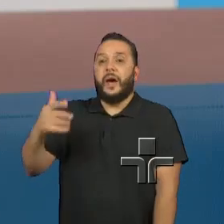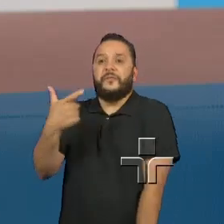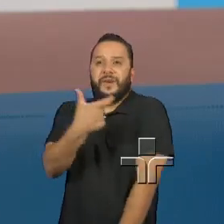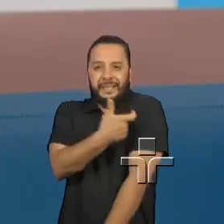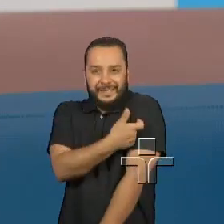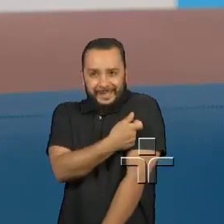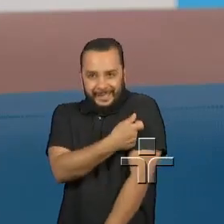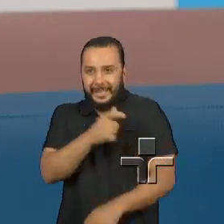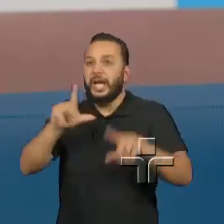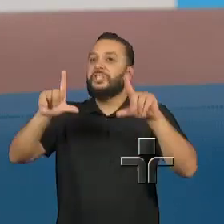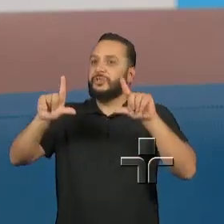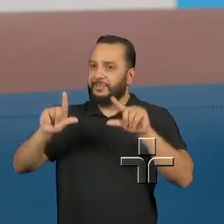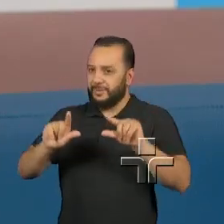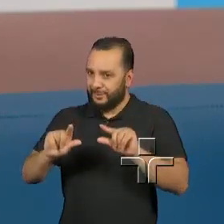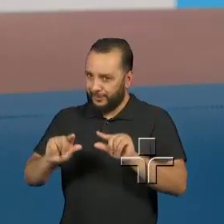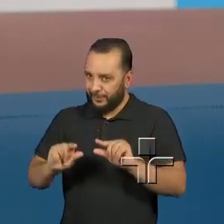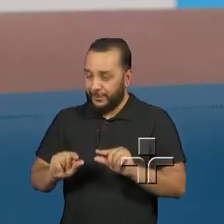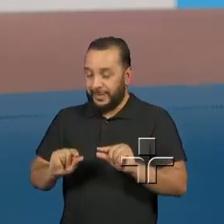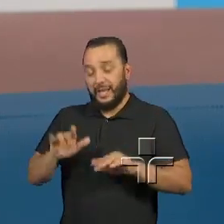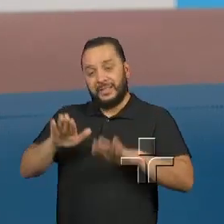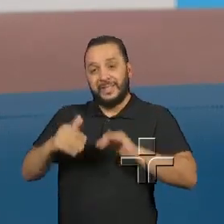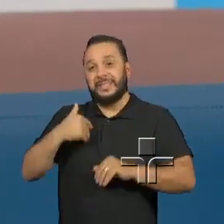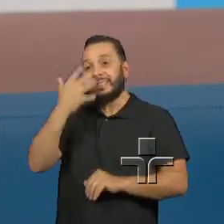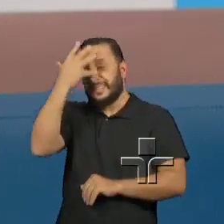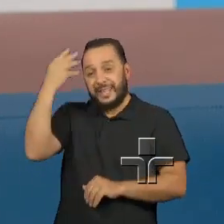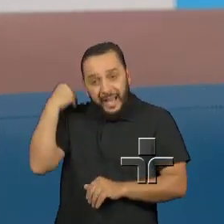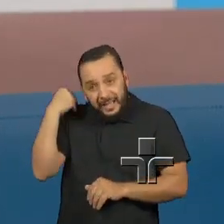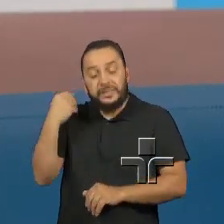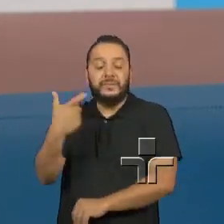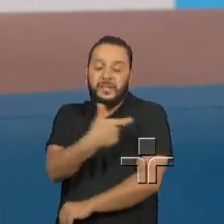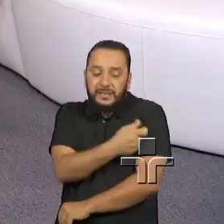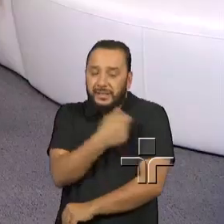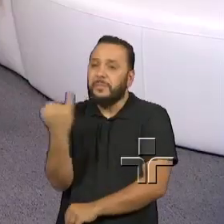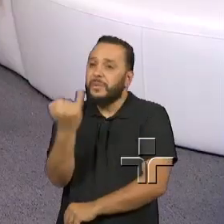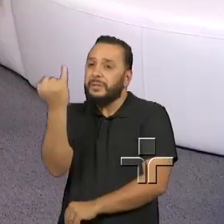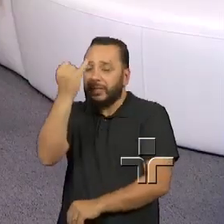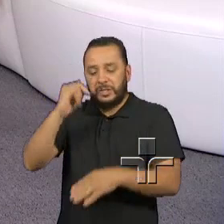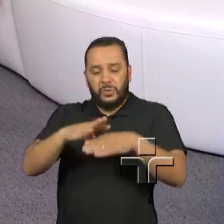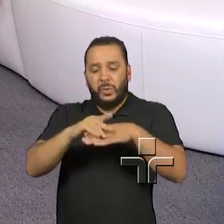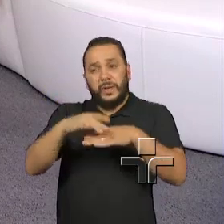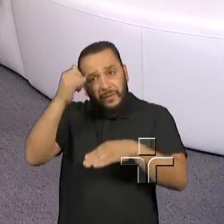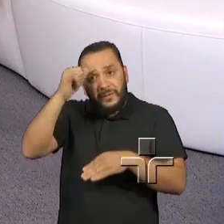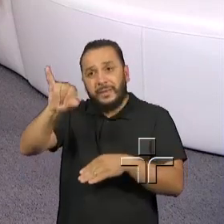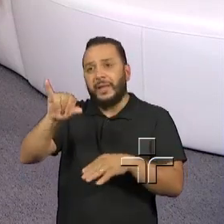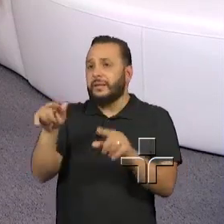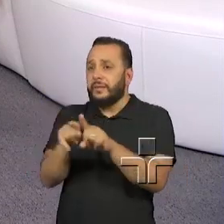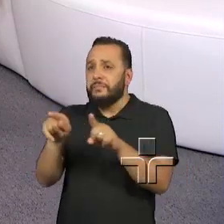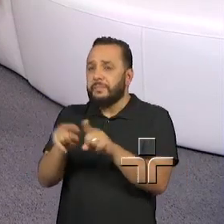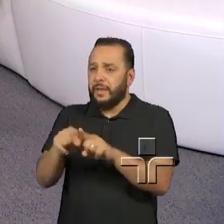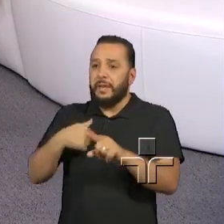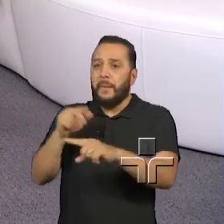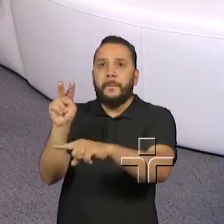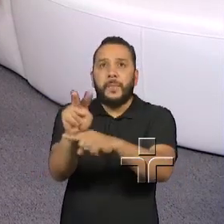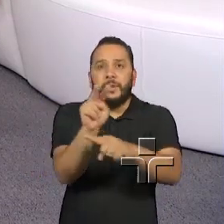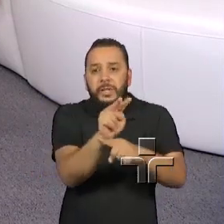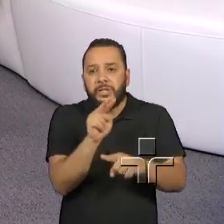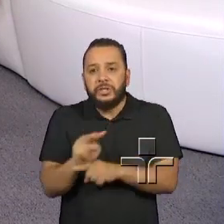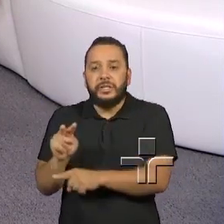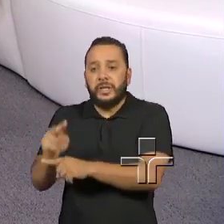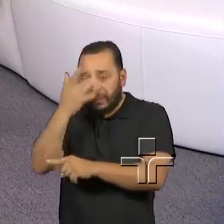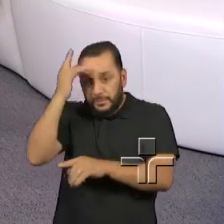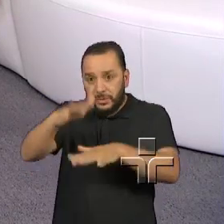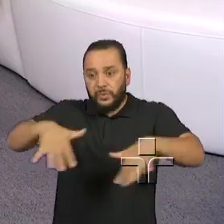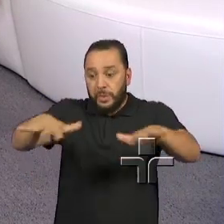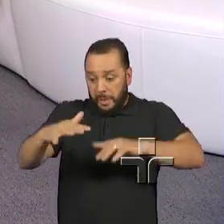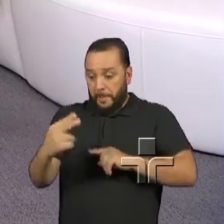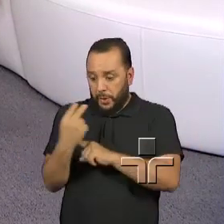gente esquece. Por quê? Para prevenir as doenças e também para proteger toda a comunidade, né? A gente não vacina só